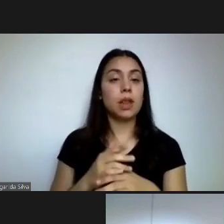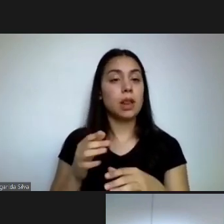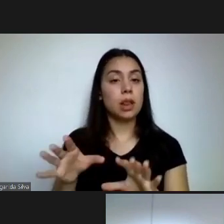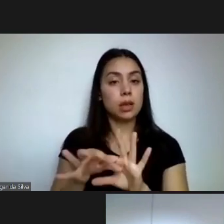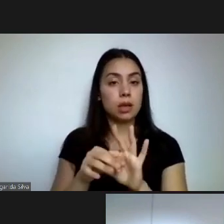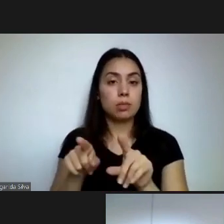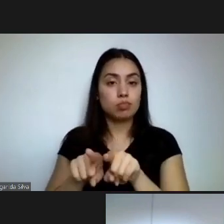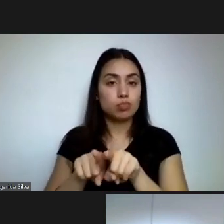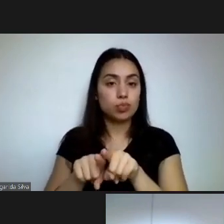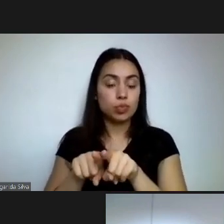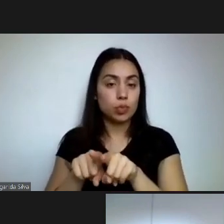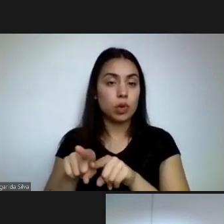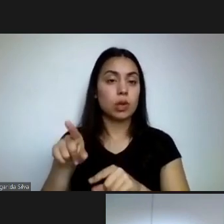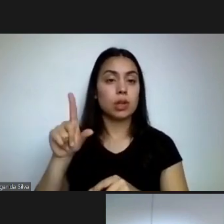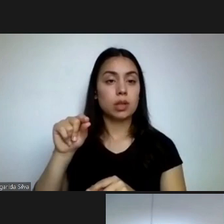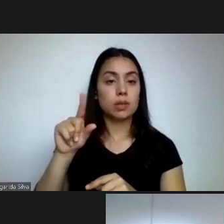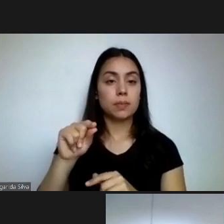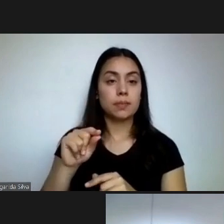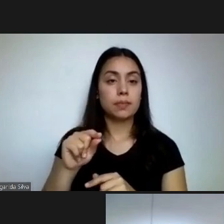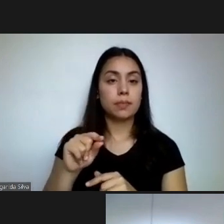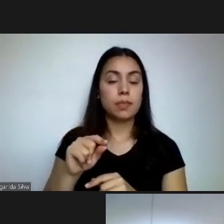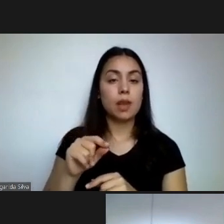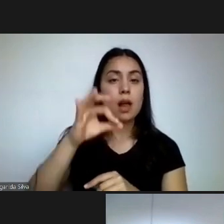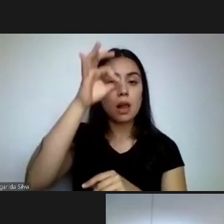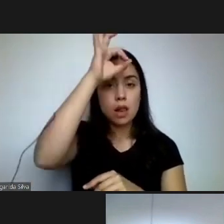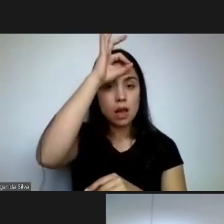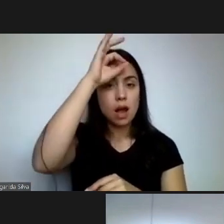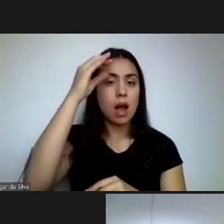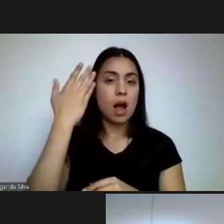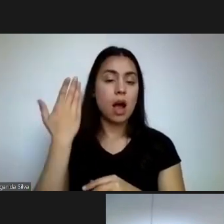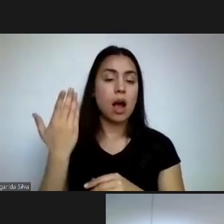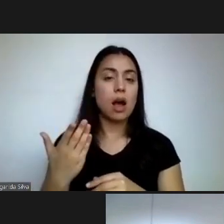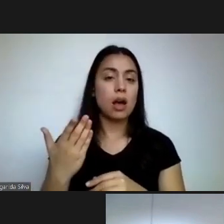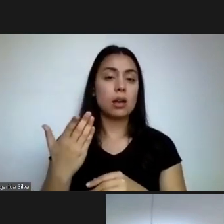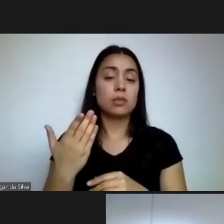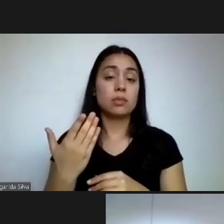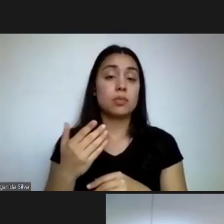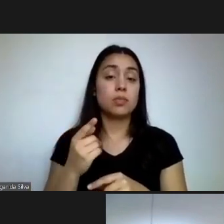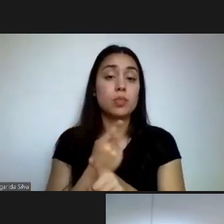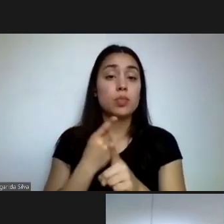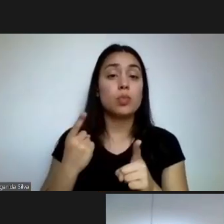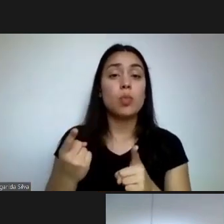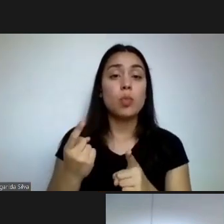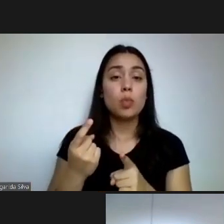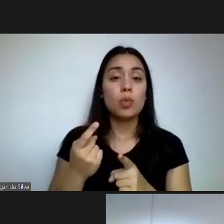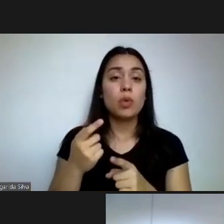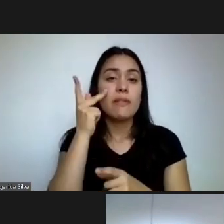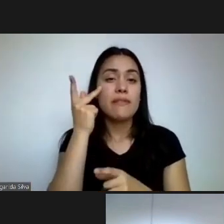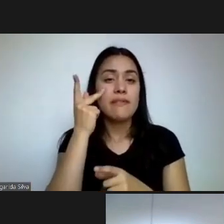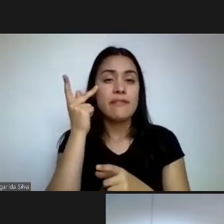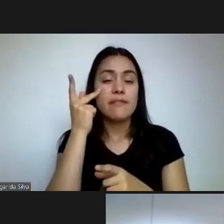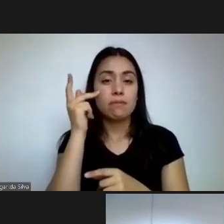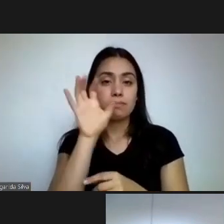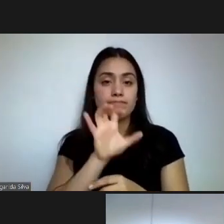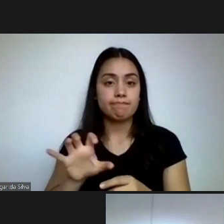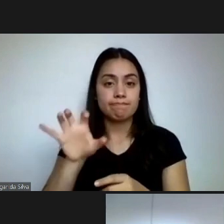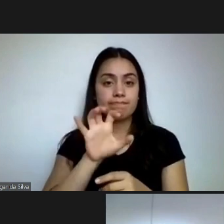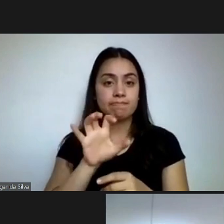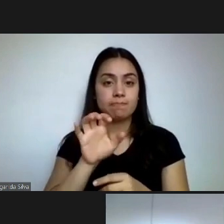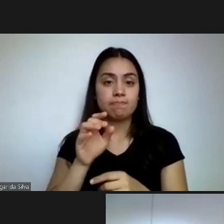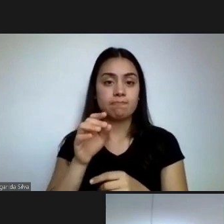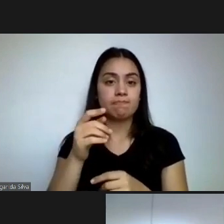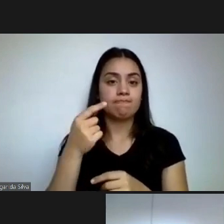que haver a ignorância ou a falta de conhecimento da realidade, há um conhecimento cotidiano dessa realidade, mas não